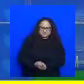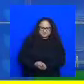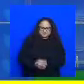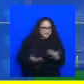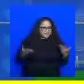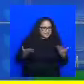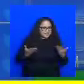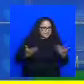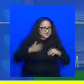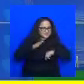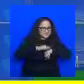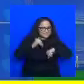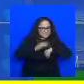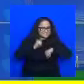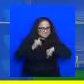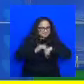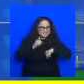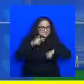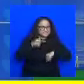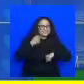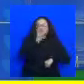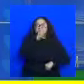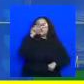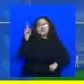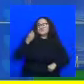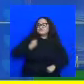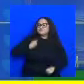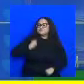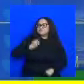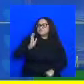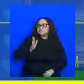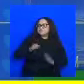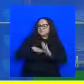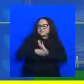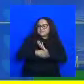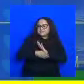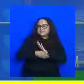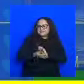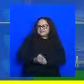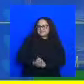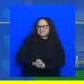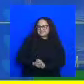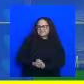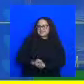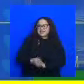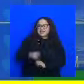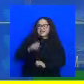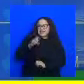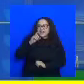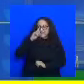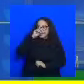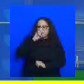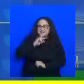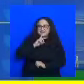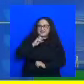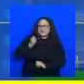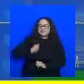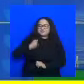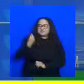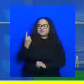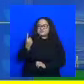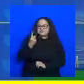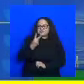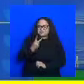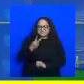E agora vamos chamar o 7º e último número da Time Mania. Bola amarela, número 12.